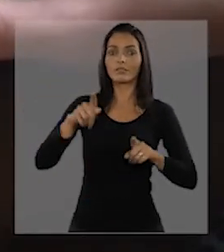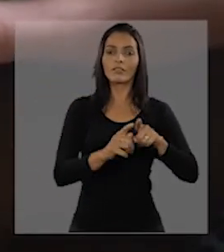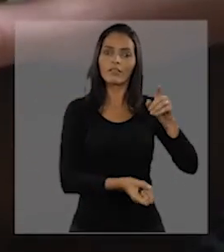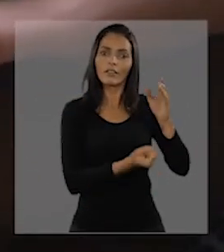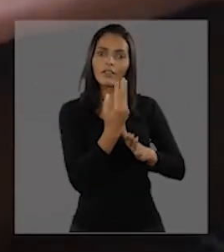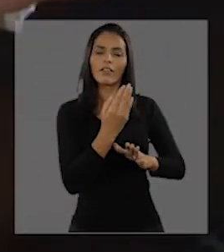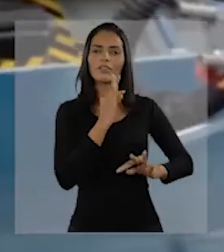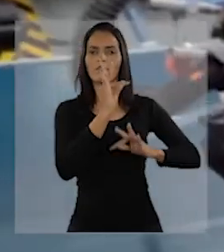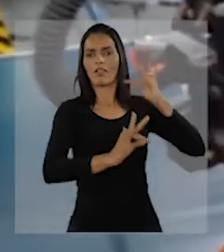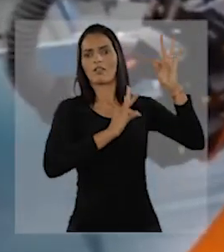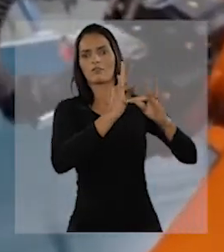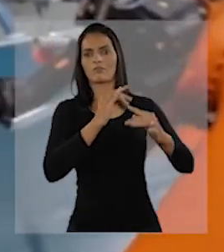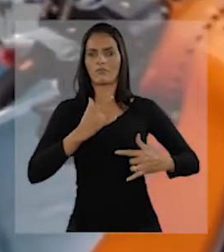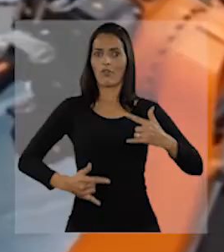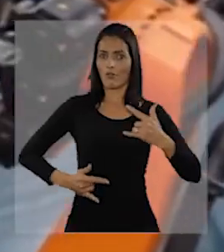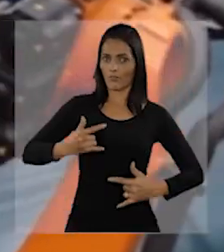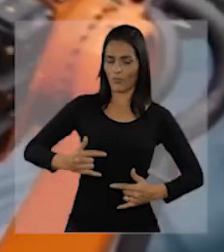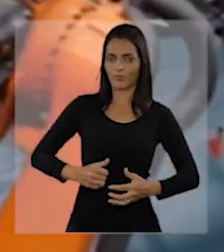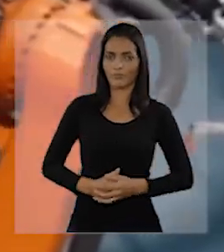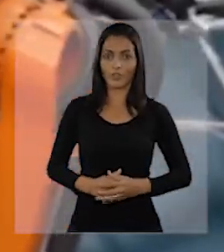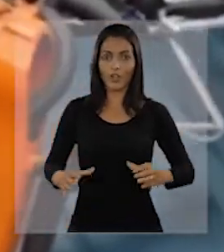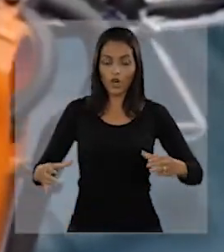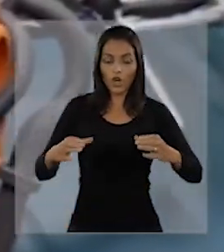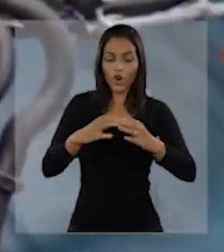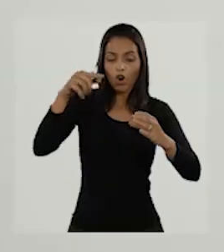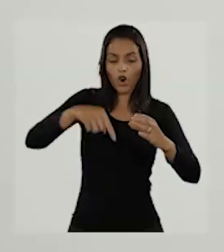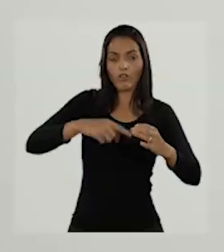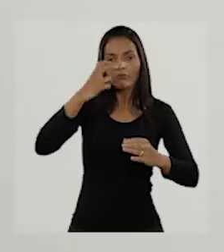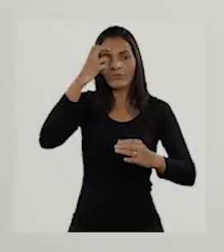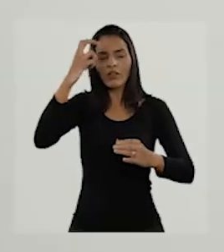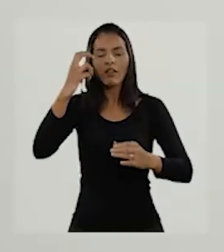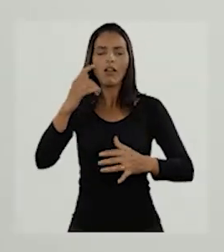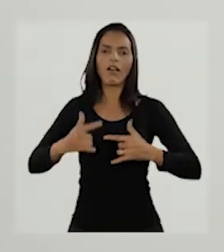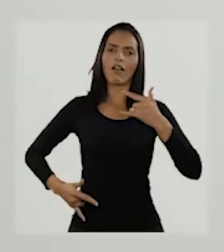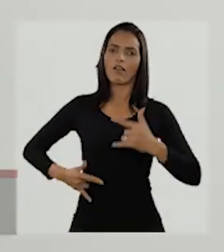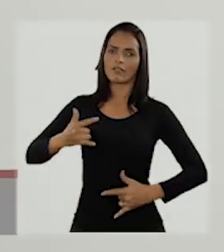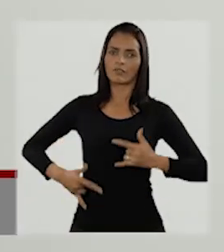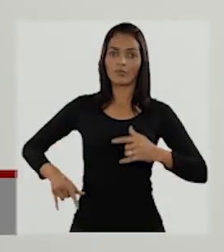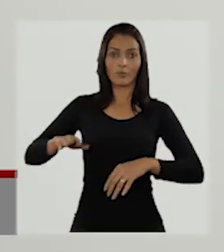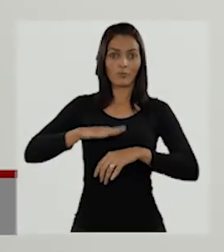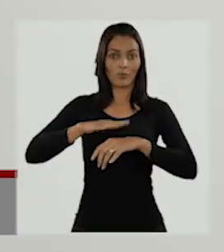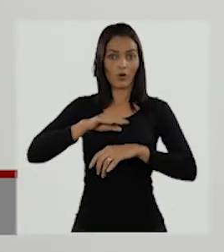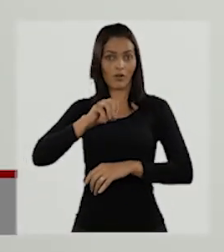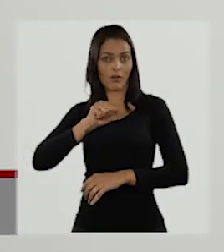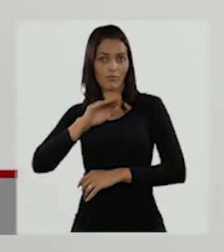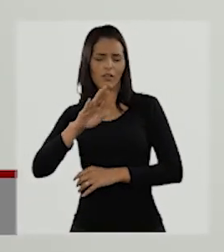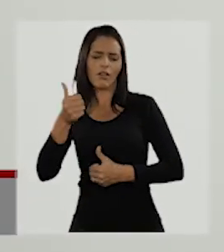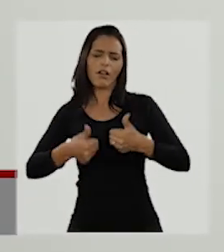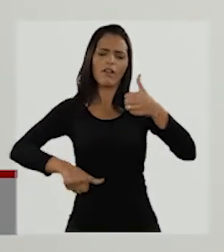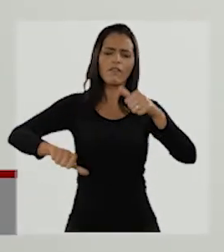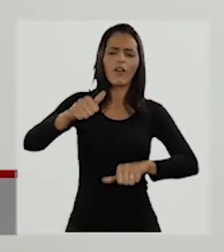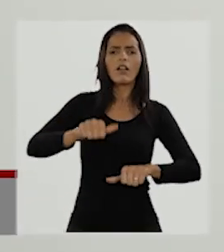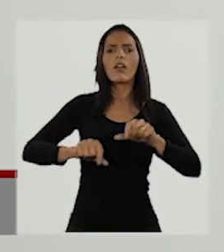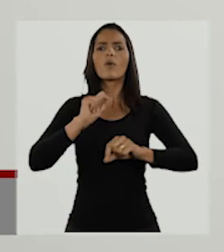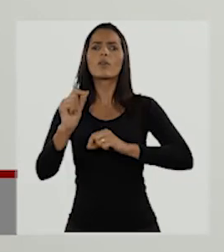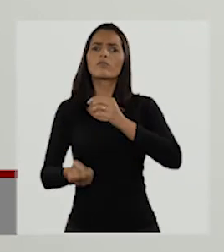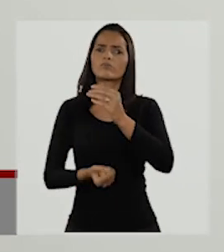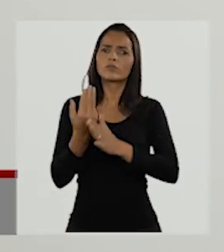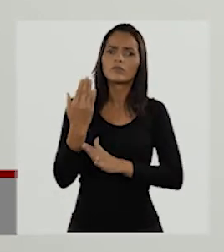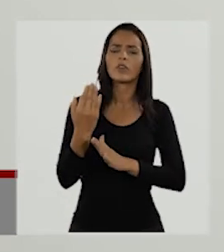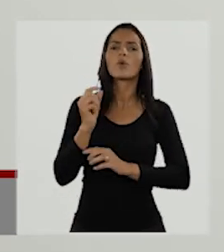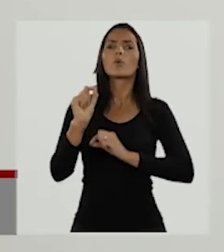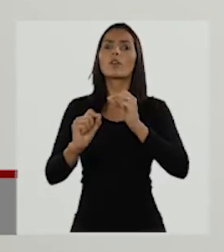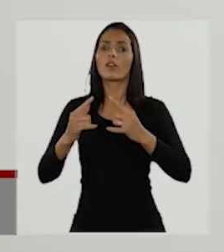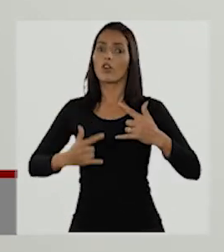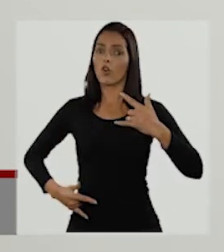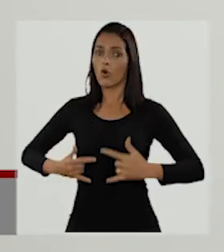da advocacia e o desenvolvimento tecnológico. A Coordenação de Inteligência Artificial da OAB vai avaliar até que